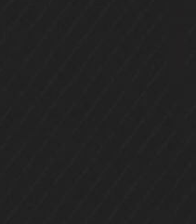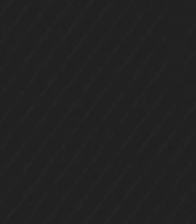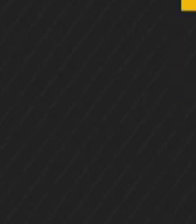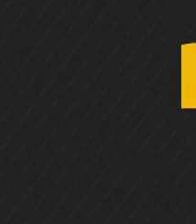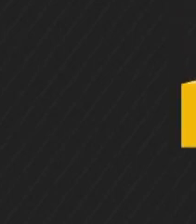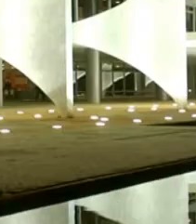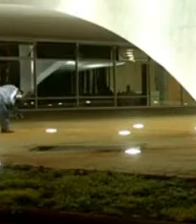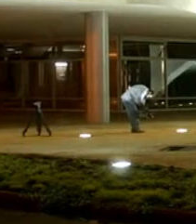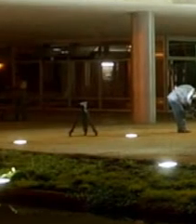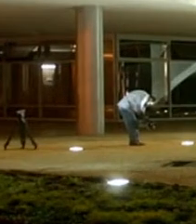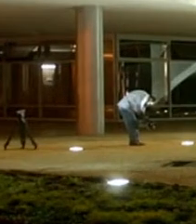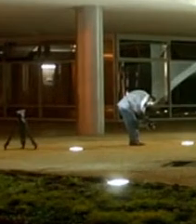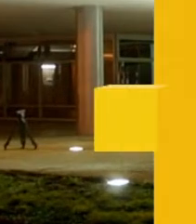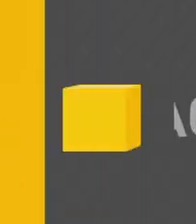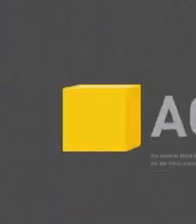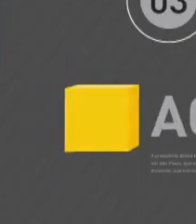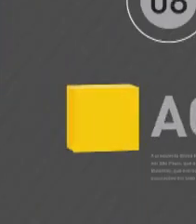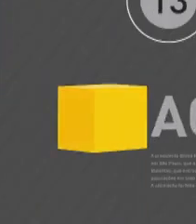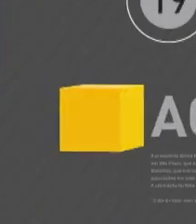Música